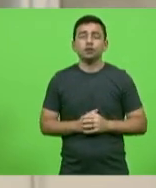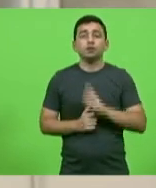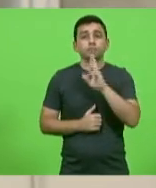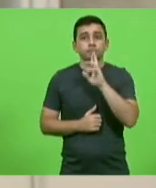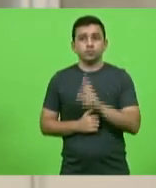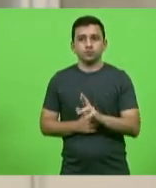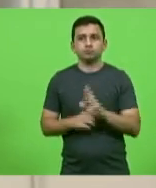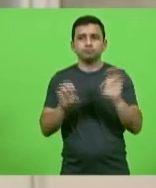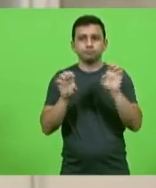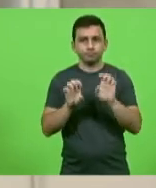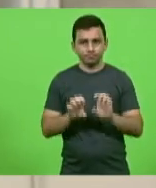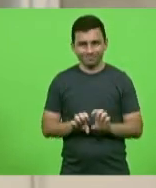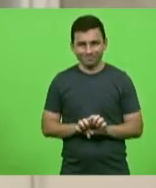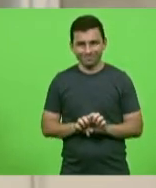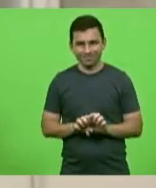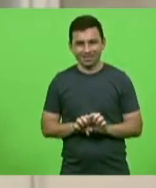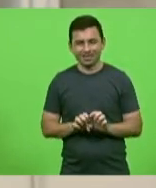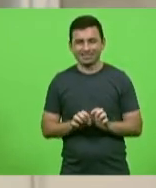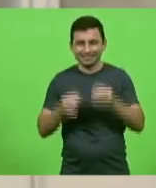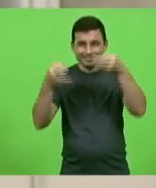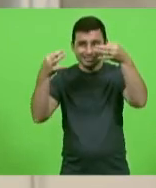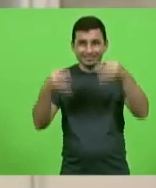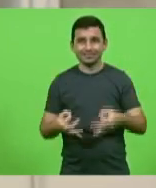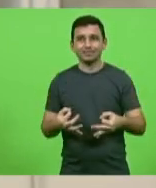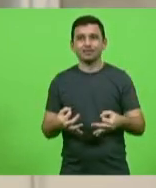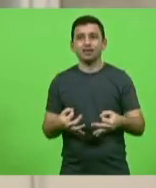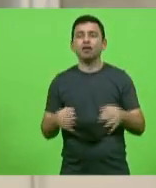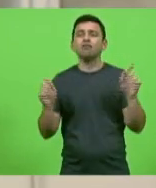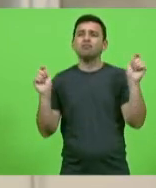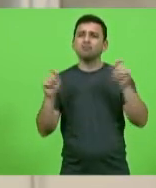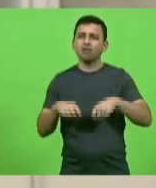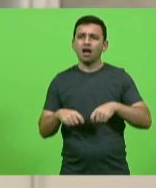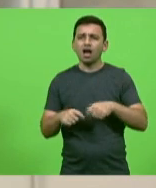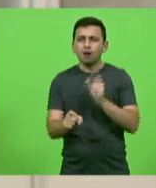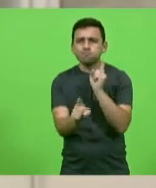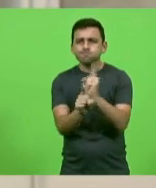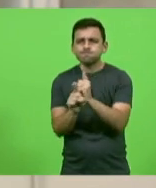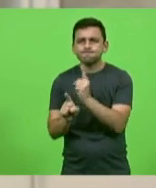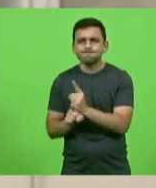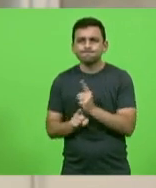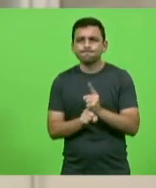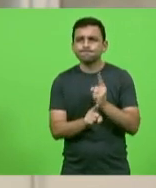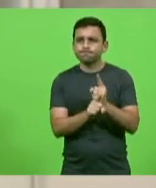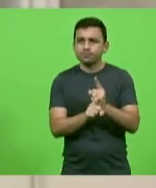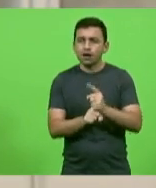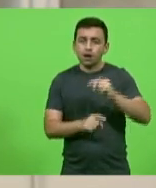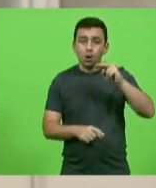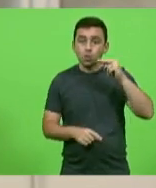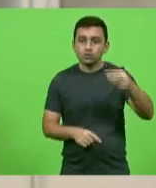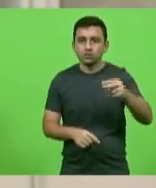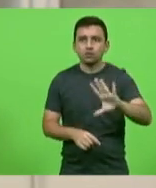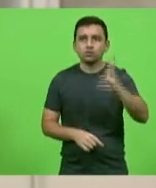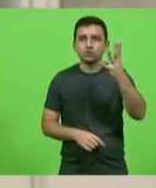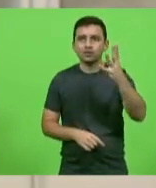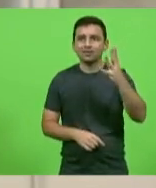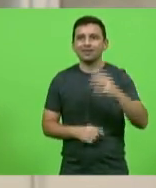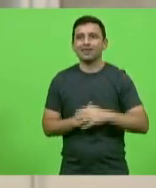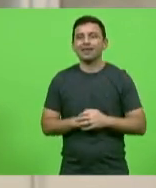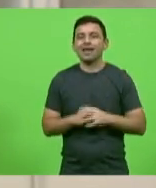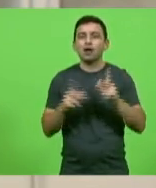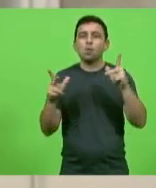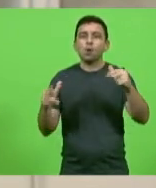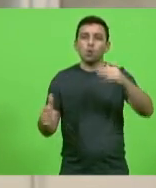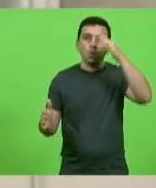resultado dessa estrutura hierarquizada é possível a identificação de algumas consequências como